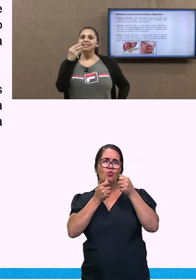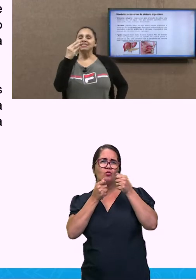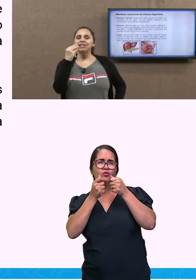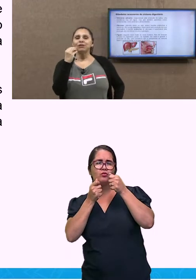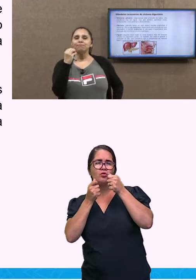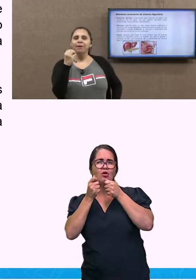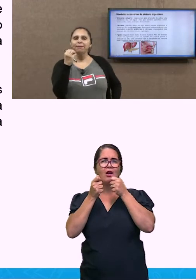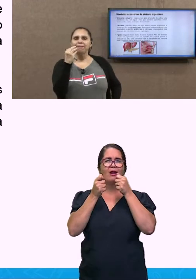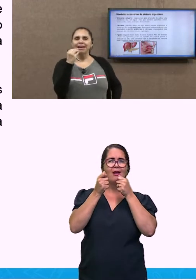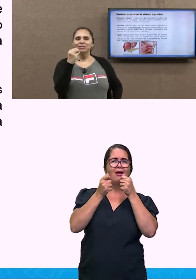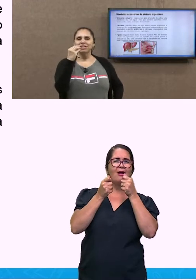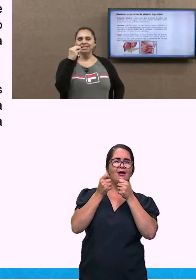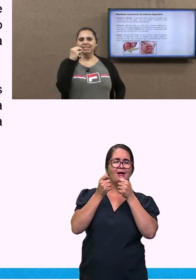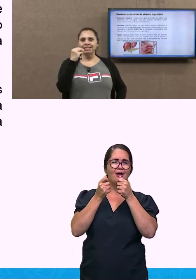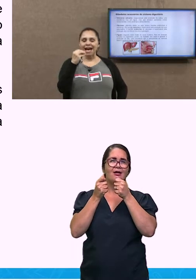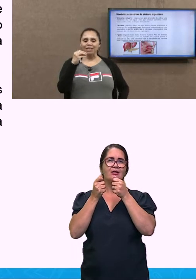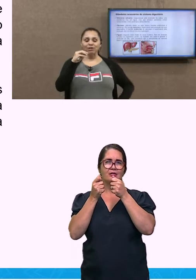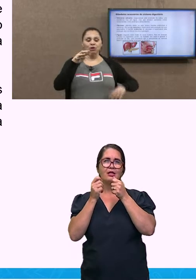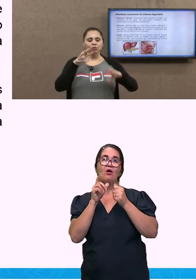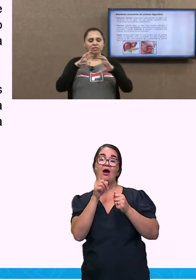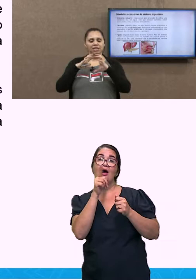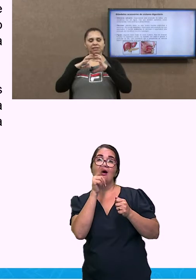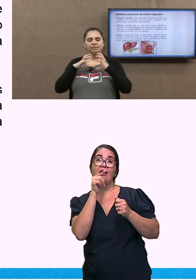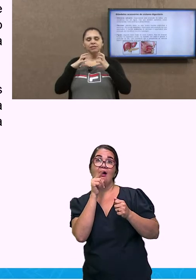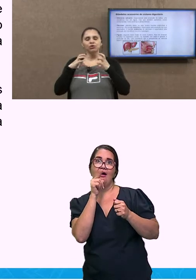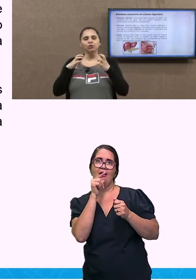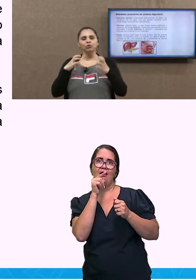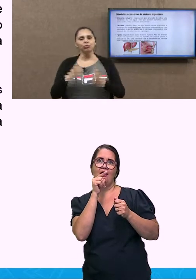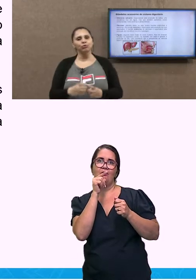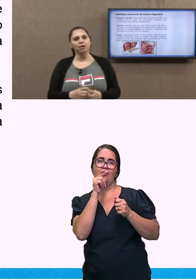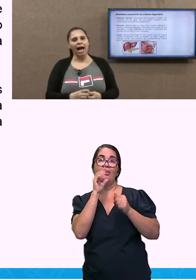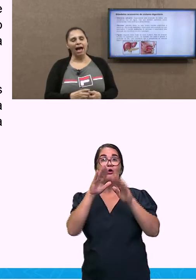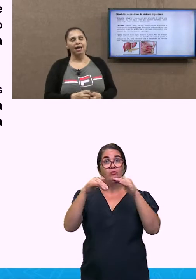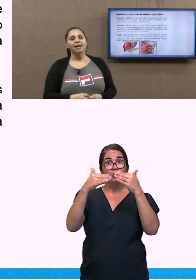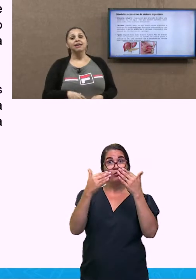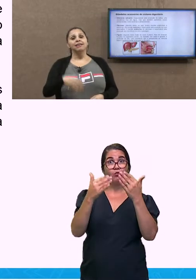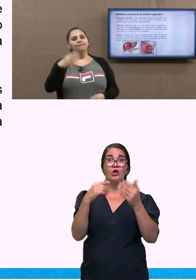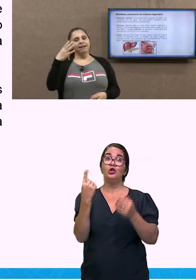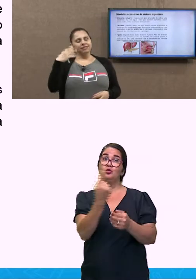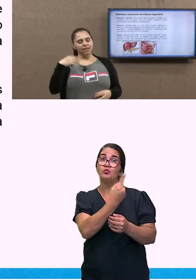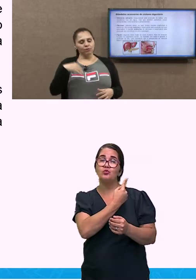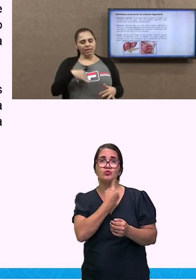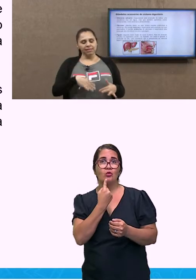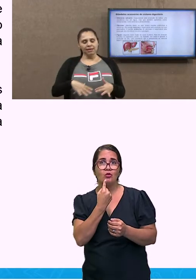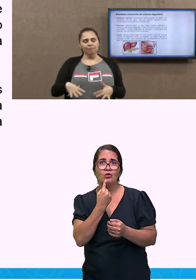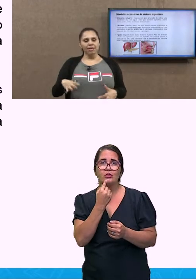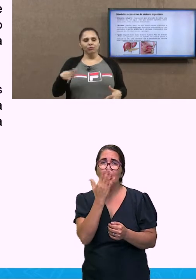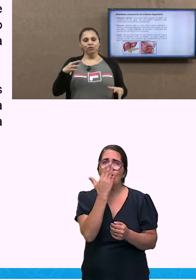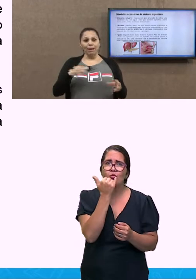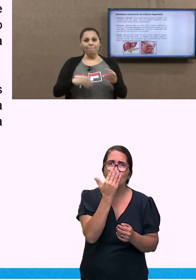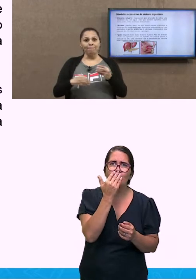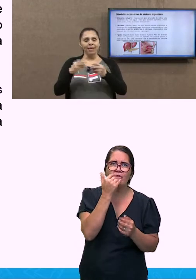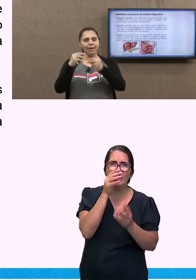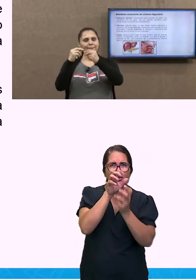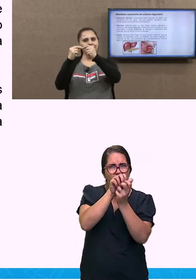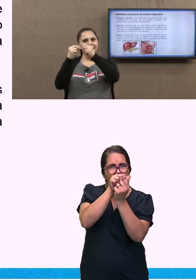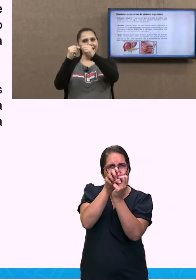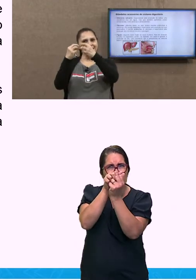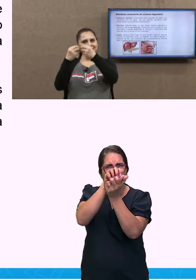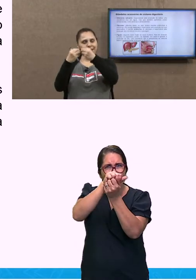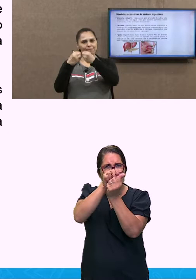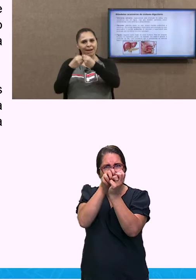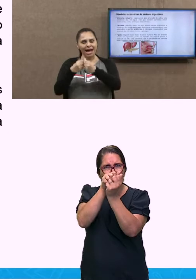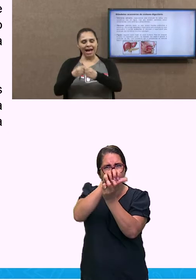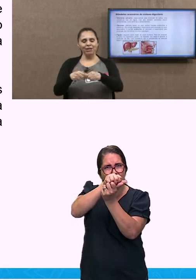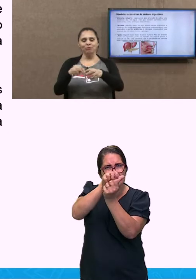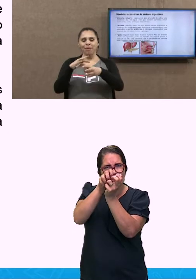alimentar seja bem mais organizado, ele consiga se estruturar e fazer com que esse alimento já bem